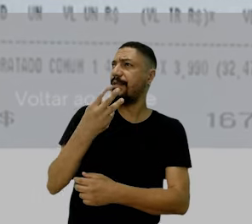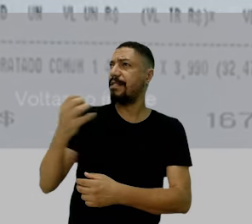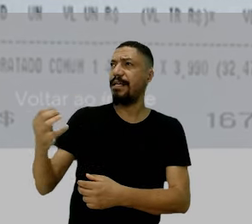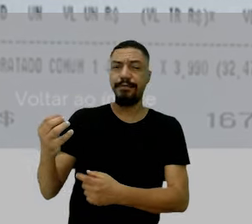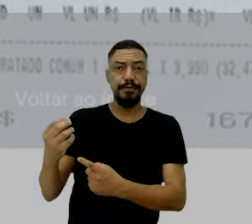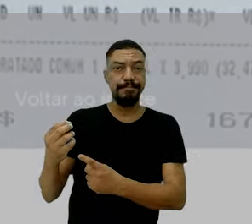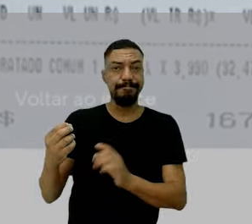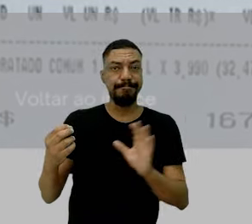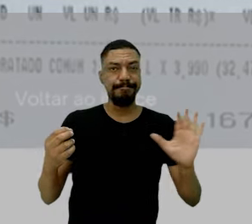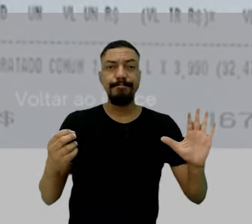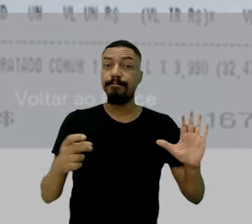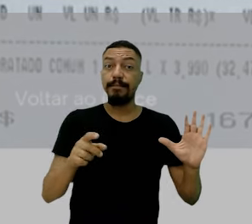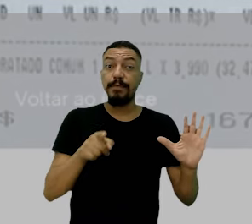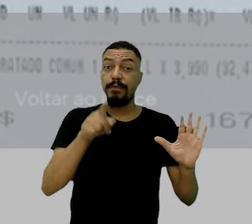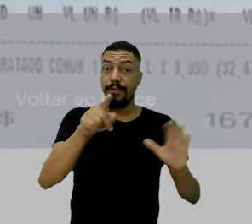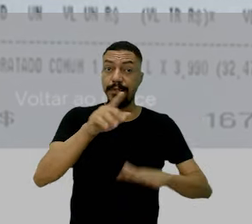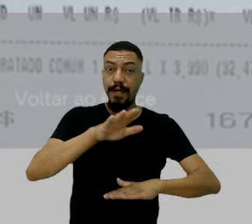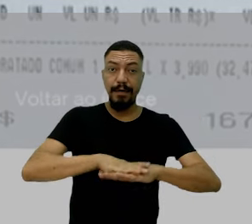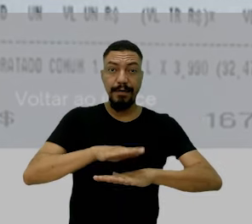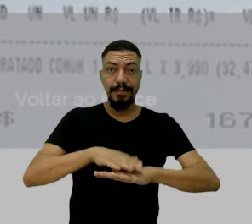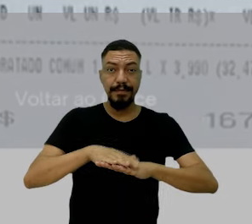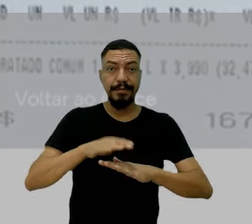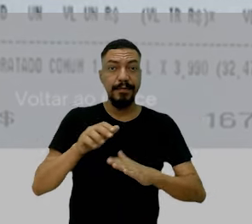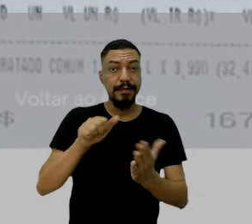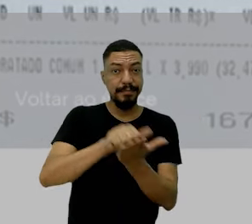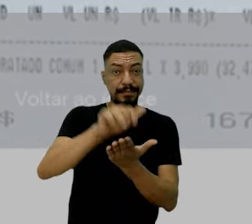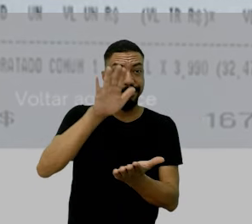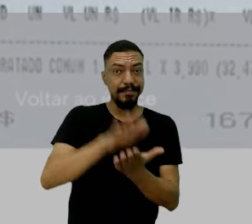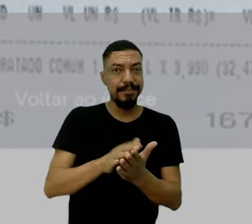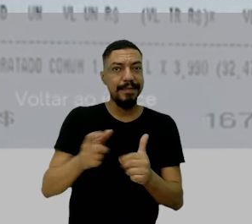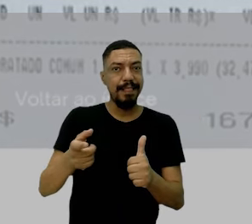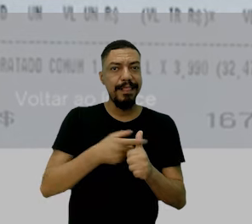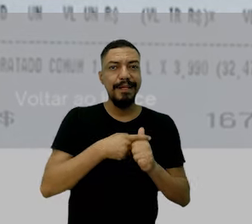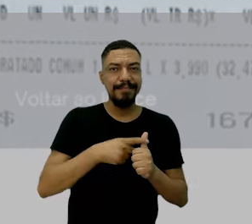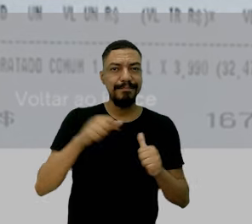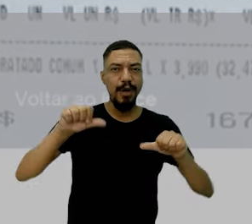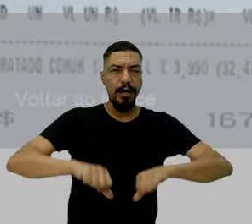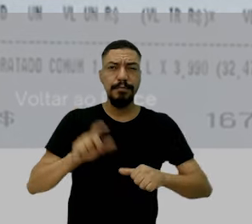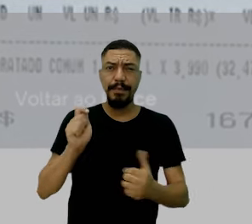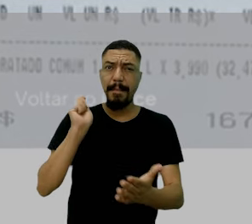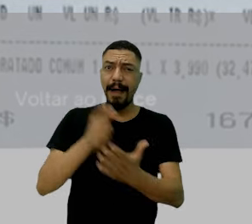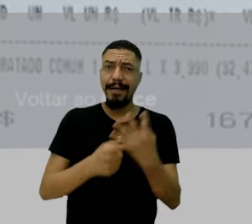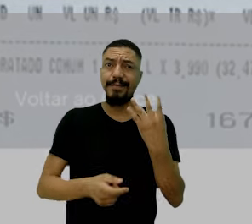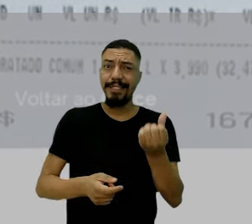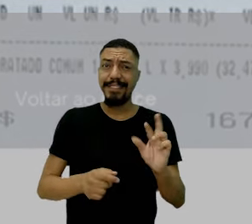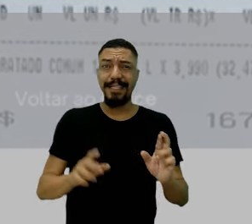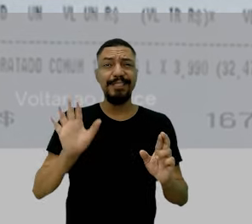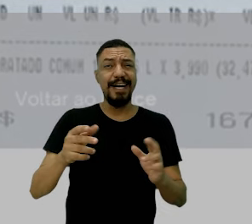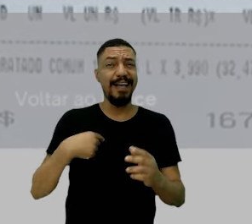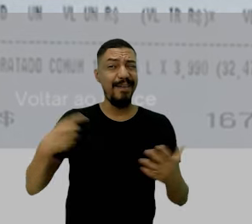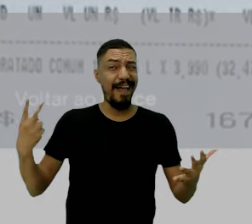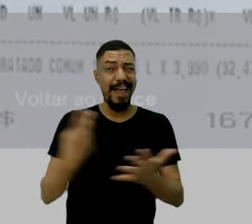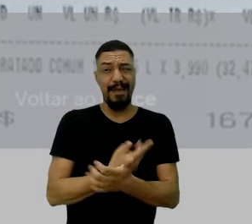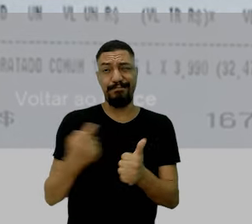os R$2.300. Você vai ter que arcar com esses 46. Gente, eu já